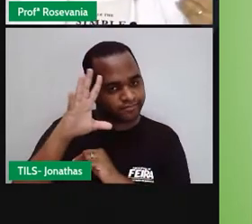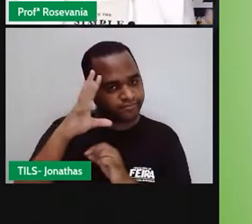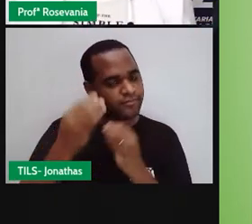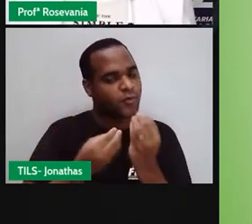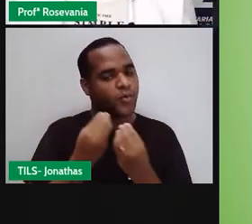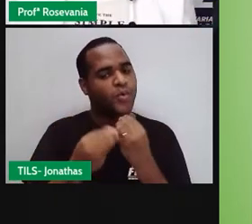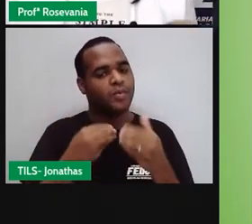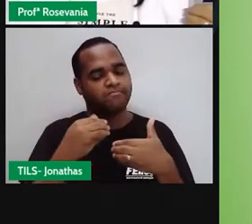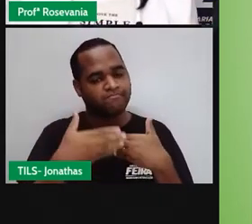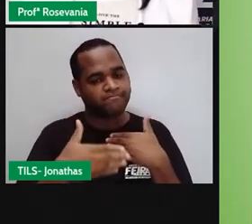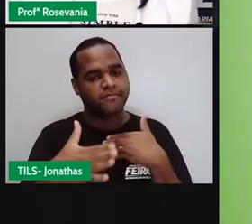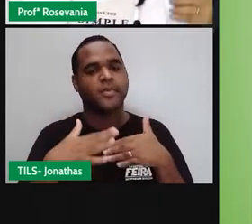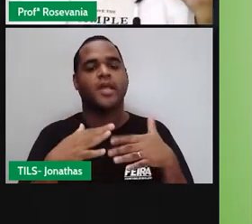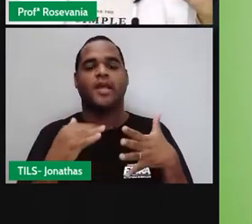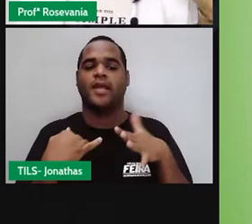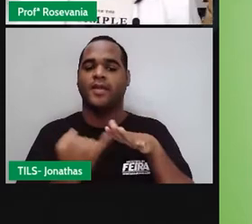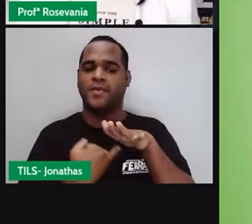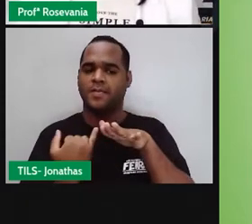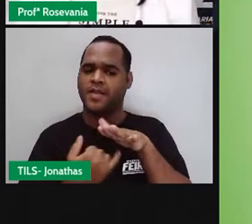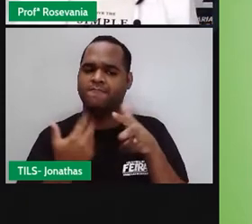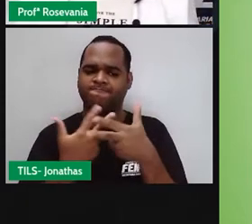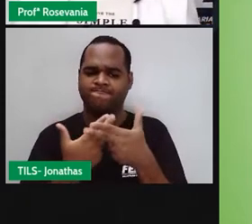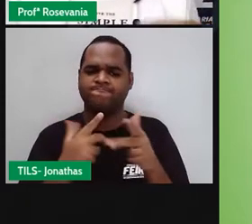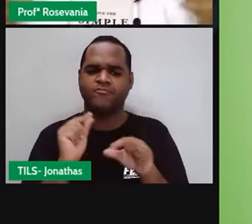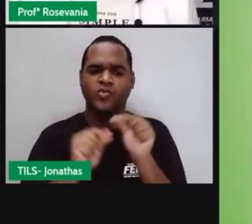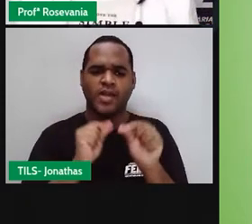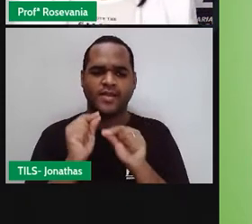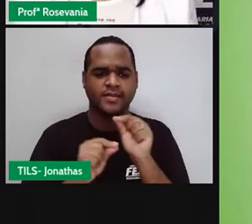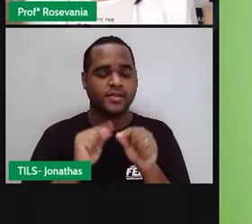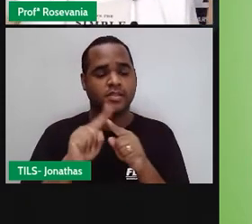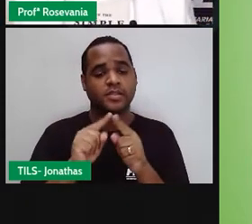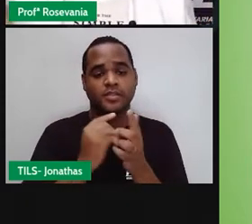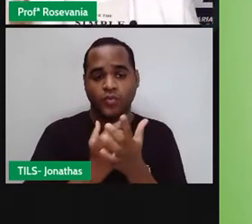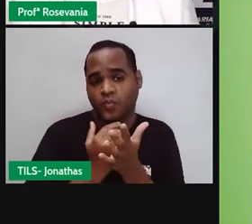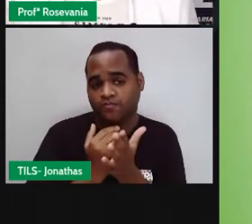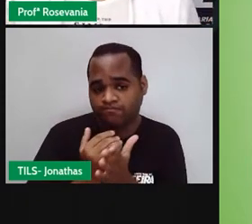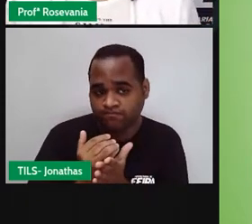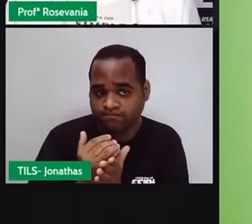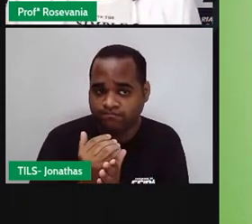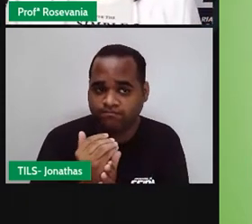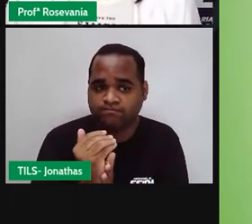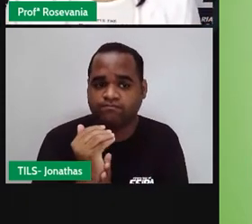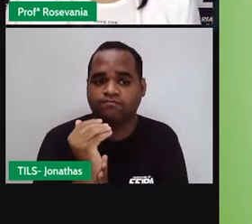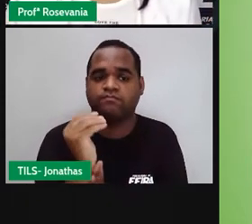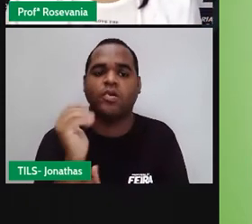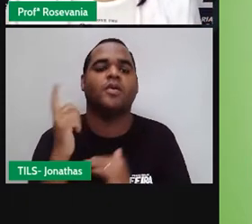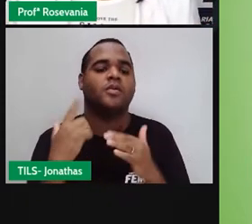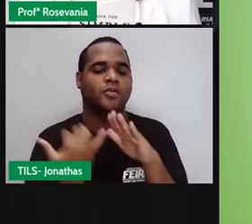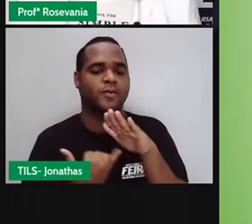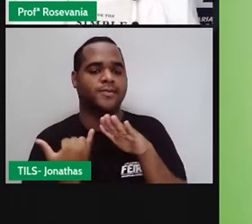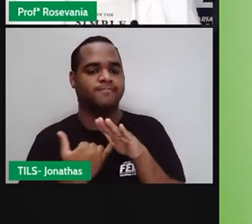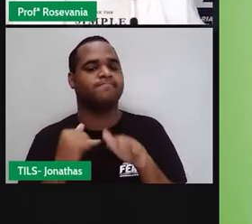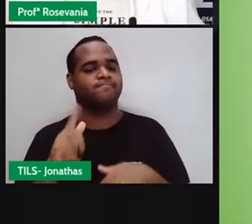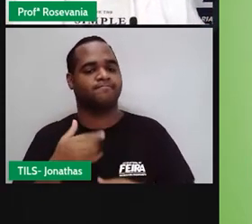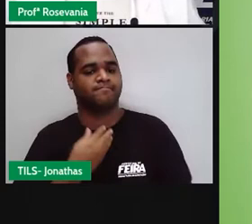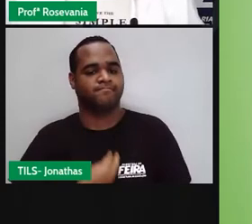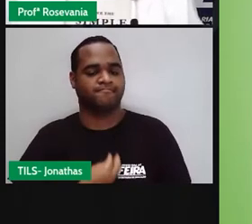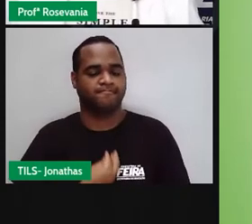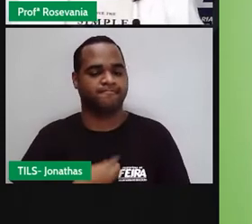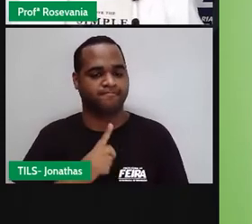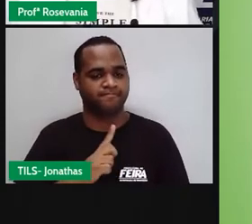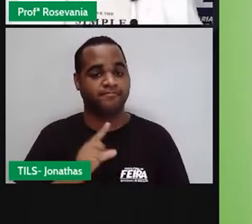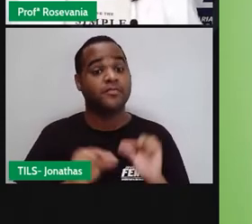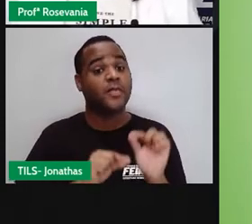processo fabril, nesse processo, bora dizer assim, né, a engatinhar nesse processo de industrialização. Aí o que